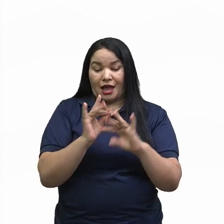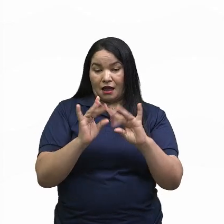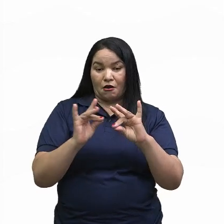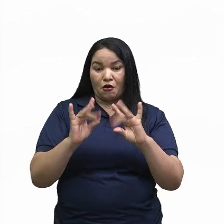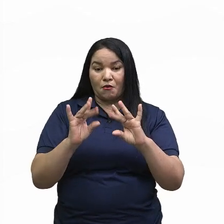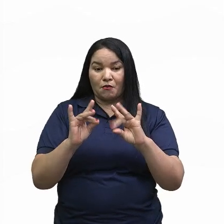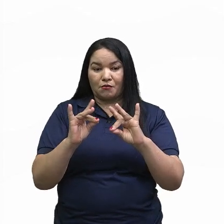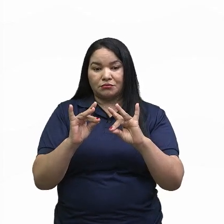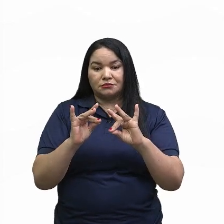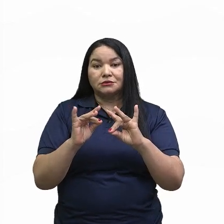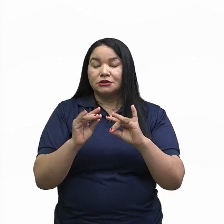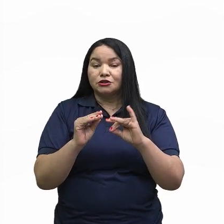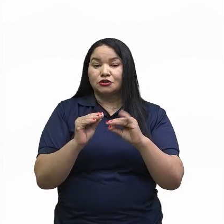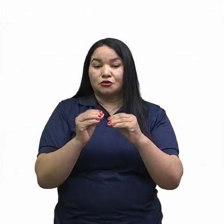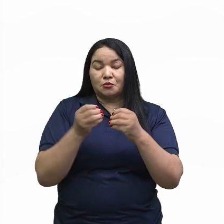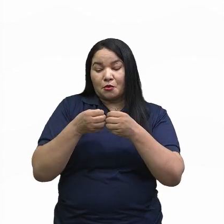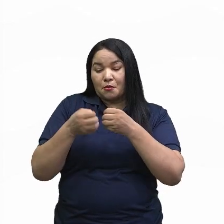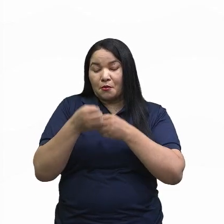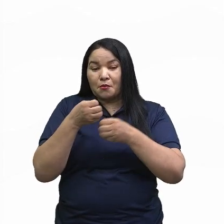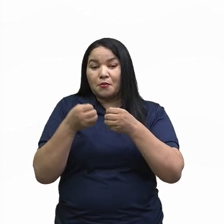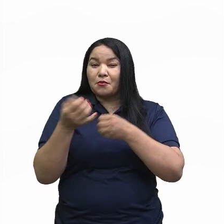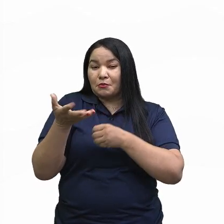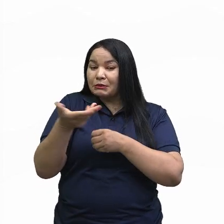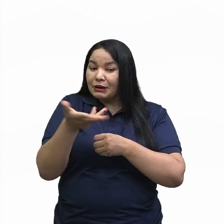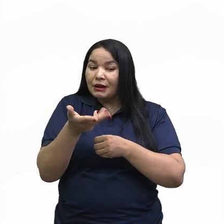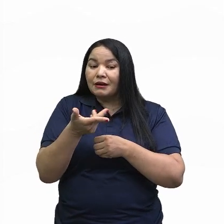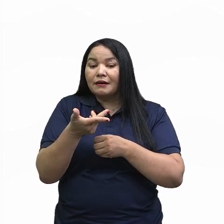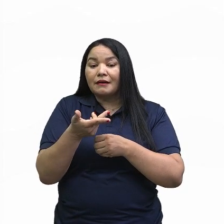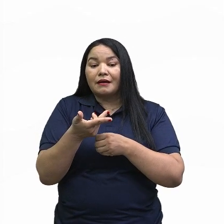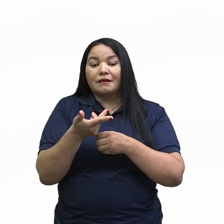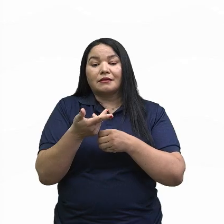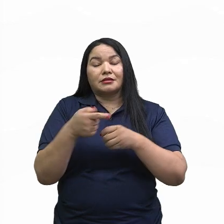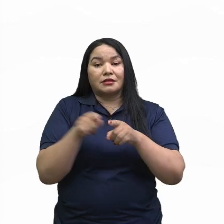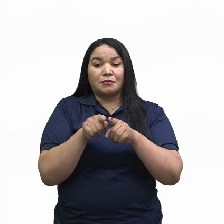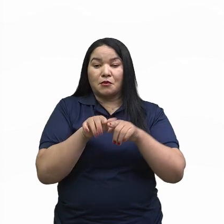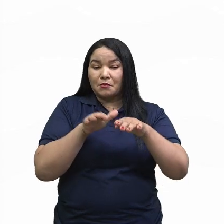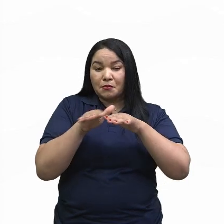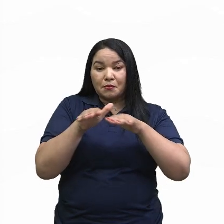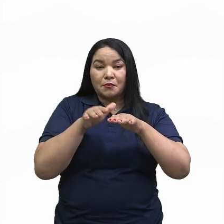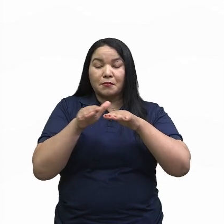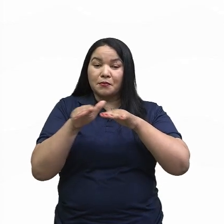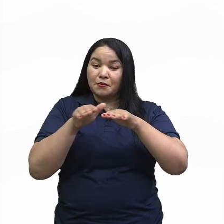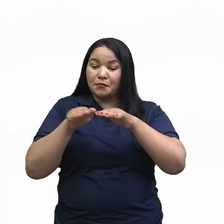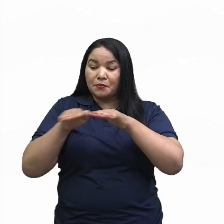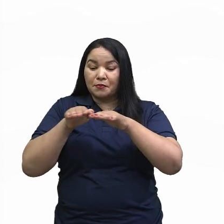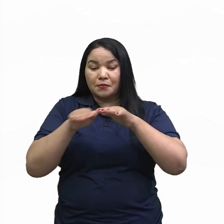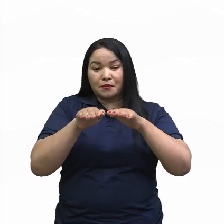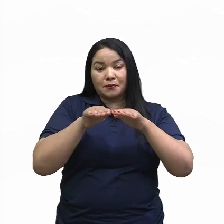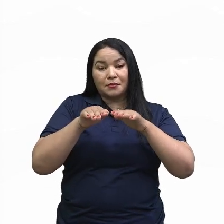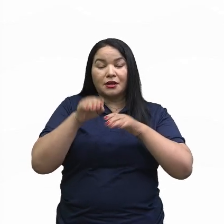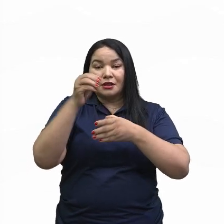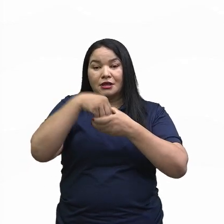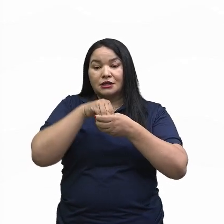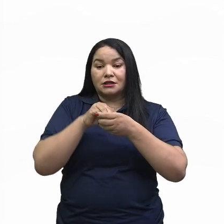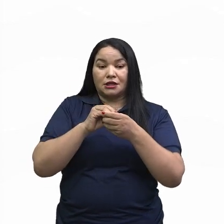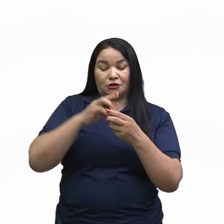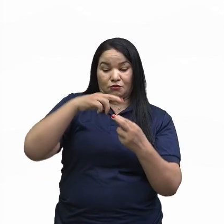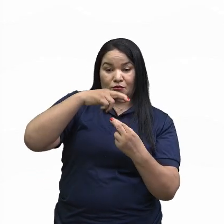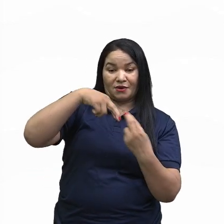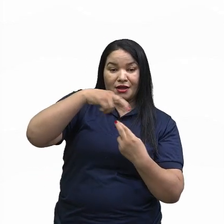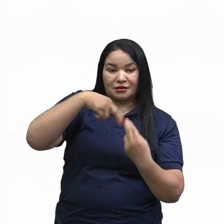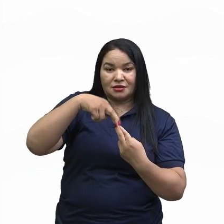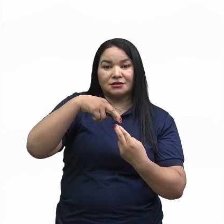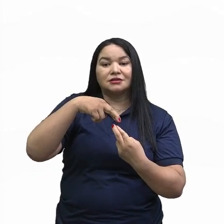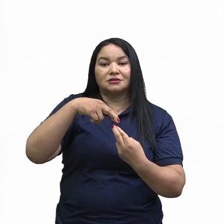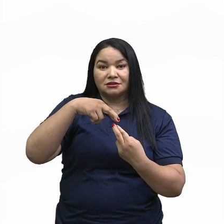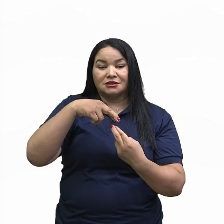Então, ali nós temos partículas muito rápido rodando, né, e indo de um lado para o outro dentro da solução. E